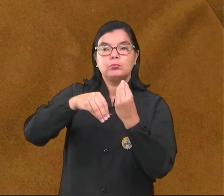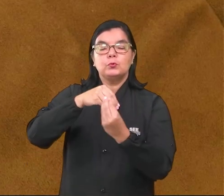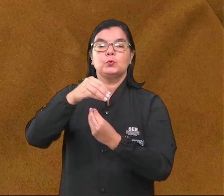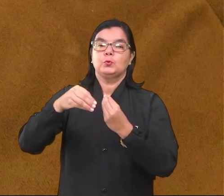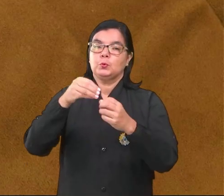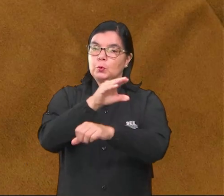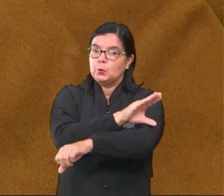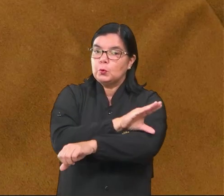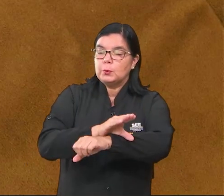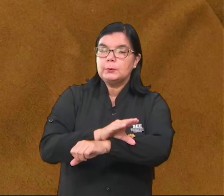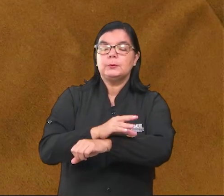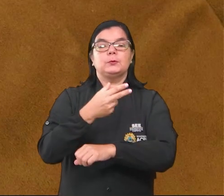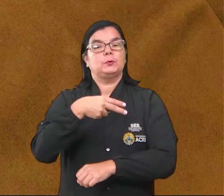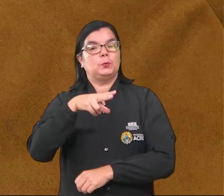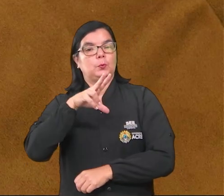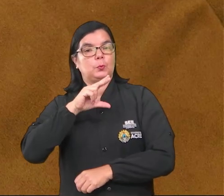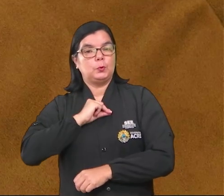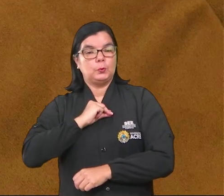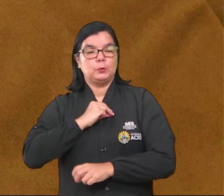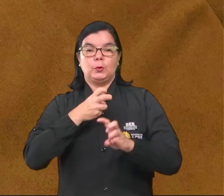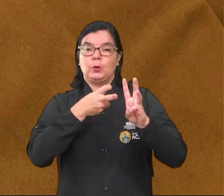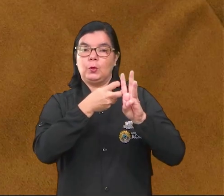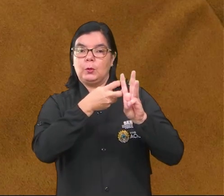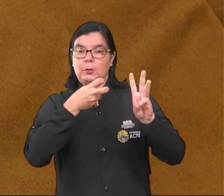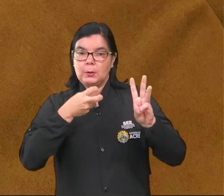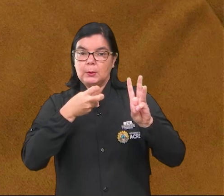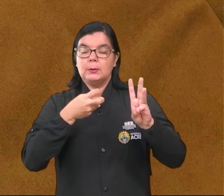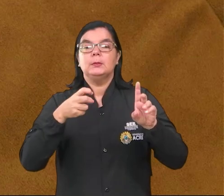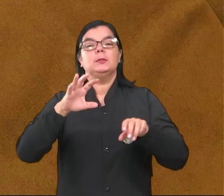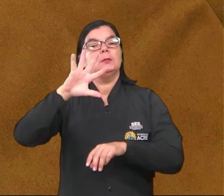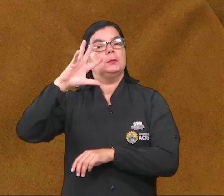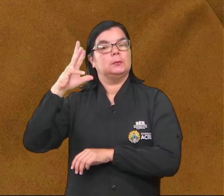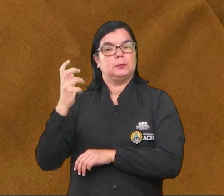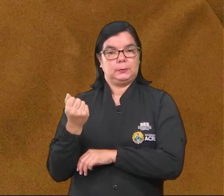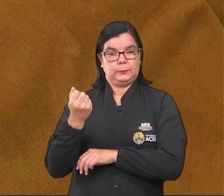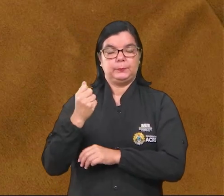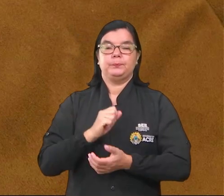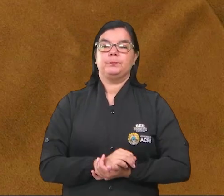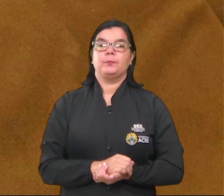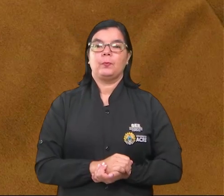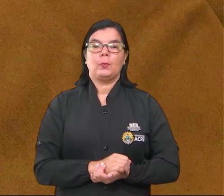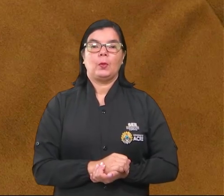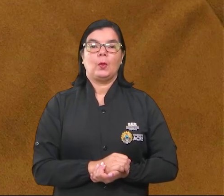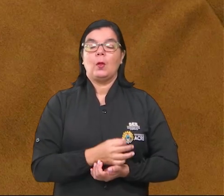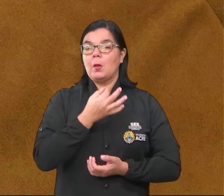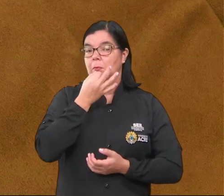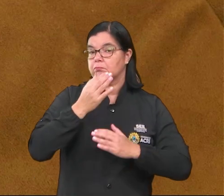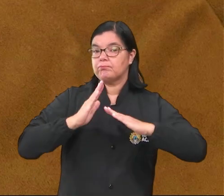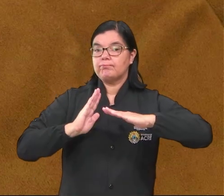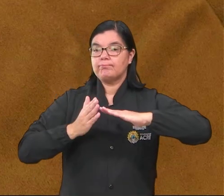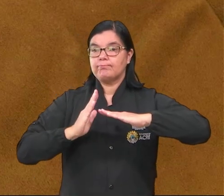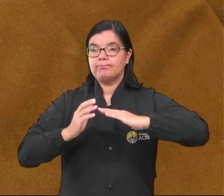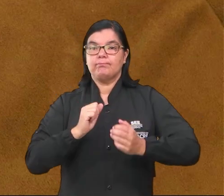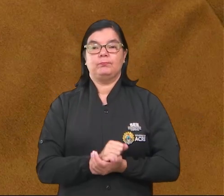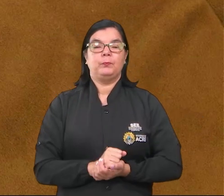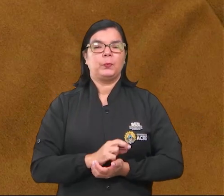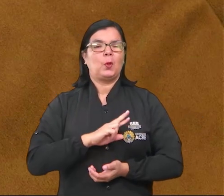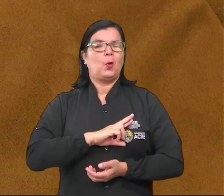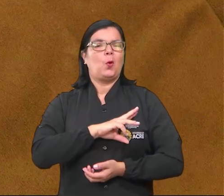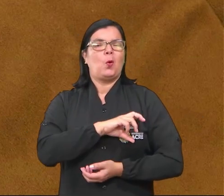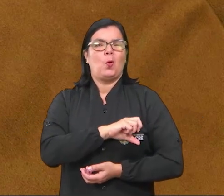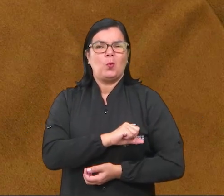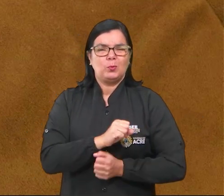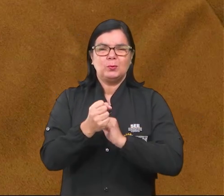cultural, portugueses, indígenas e africanos. E uma crítica contemporânea, romantização